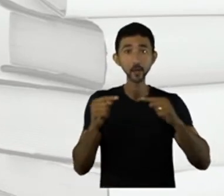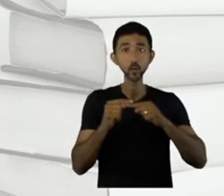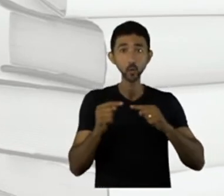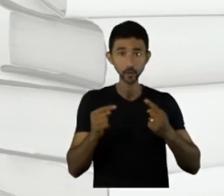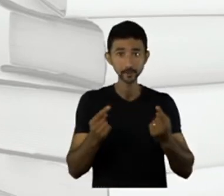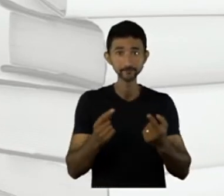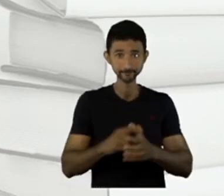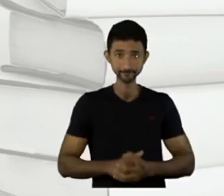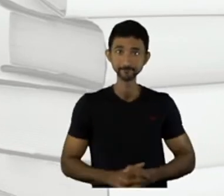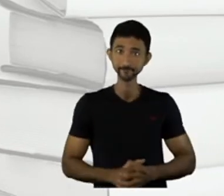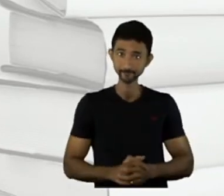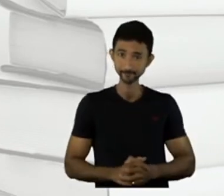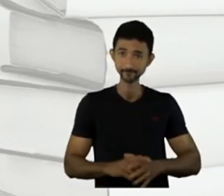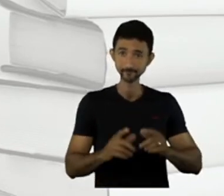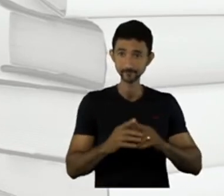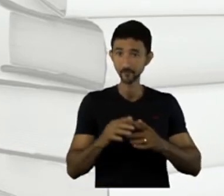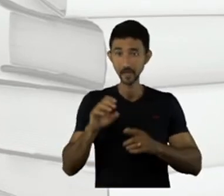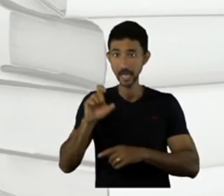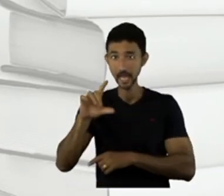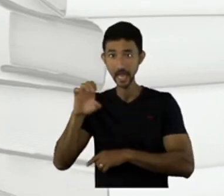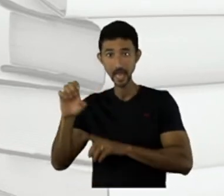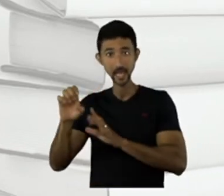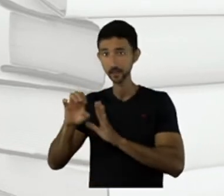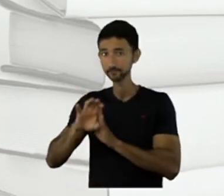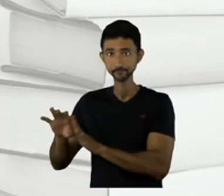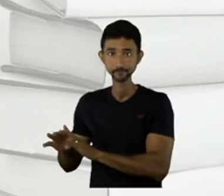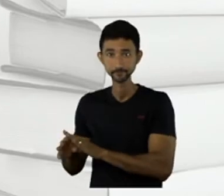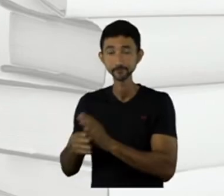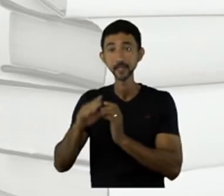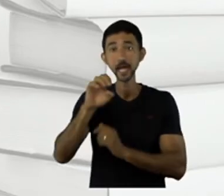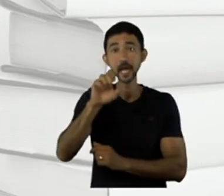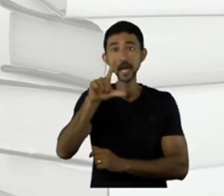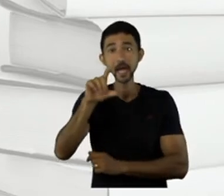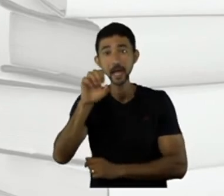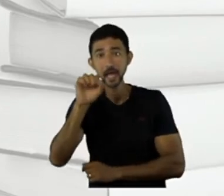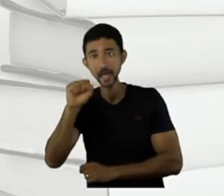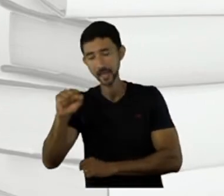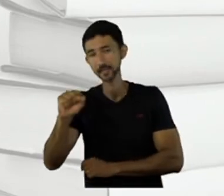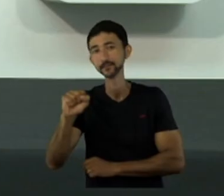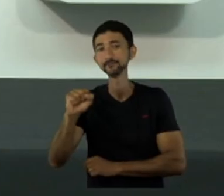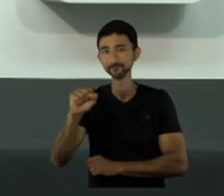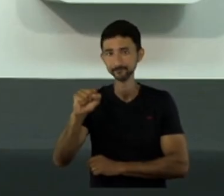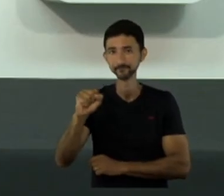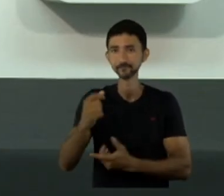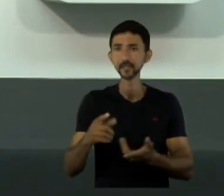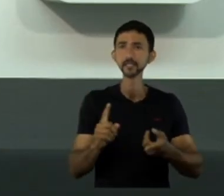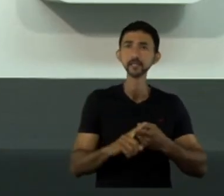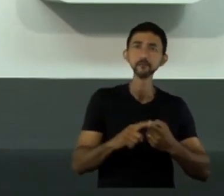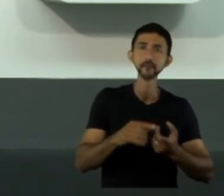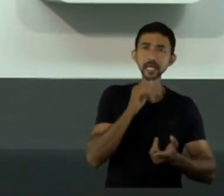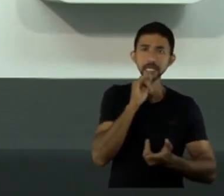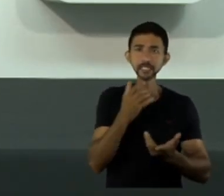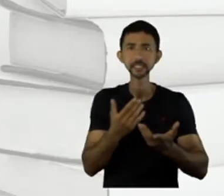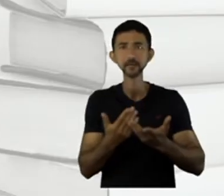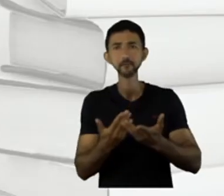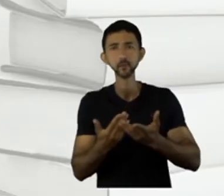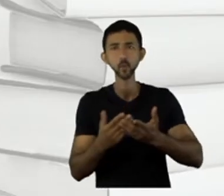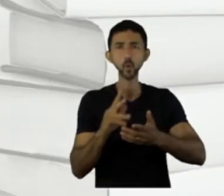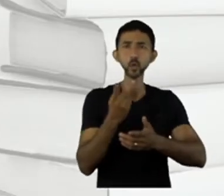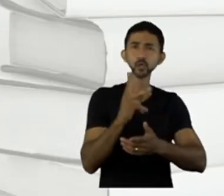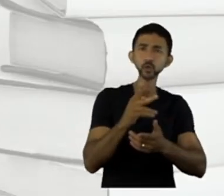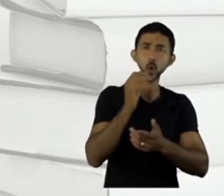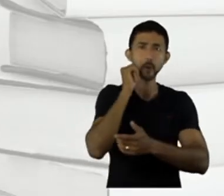Já vai deixar de ser ela e já passa a ser elas. Assim como poderia ser Helena e